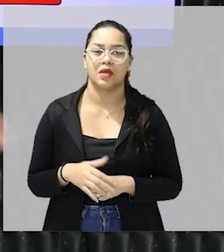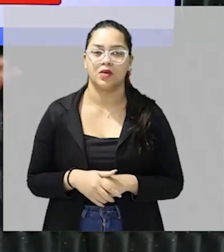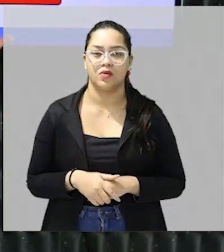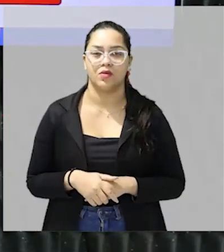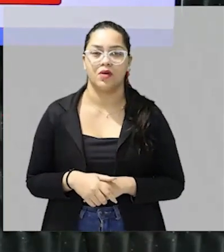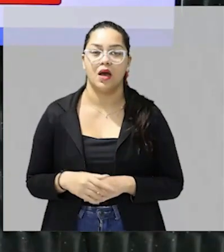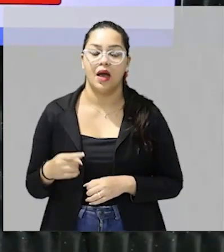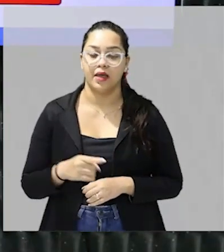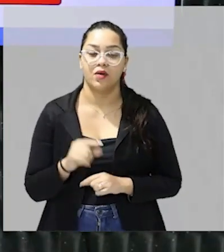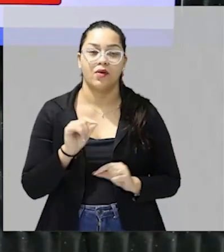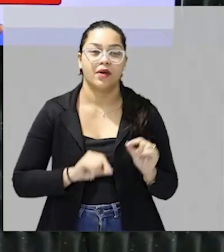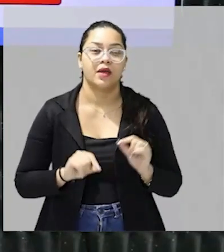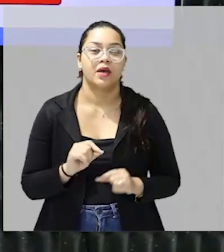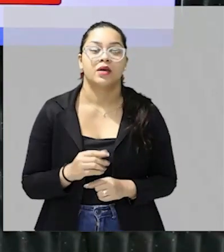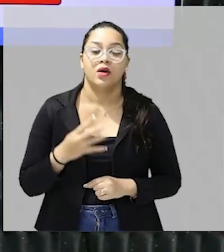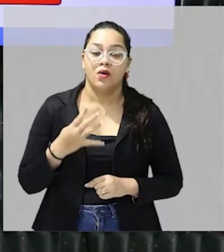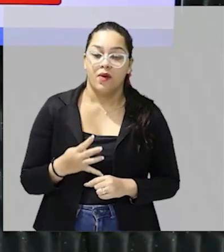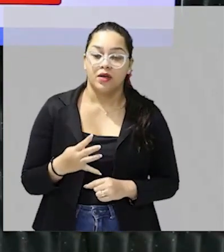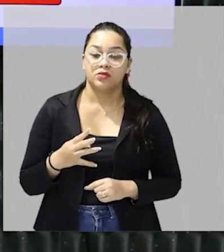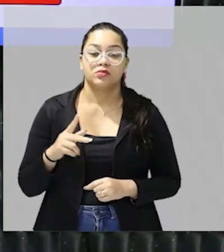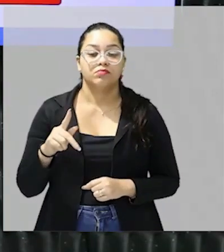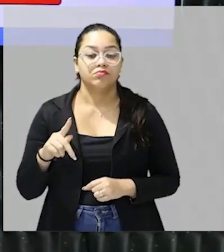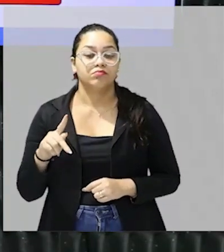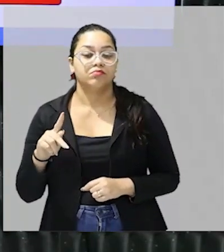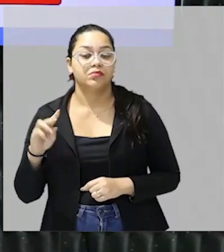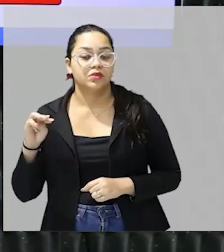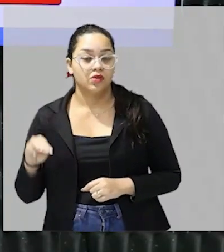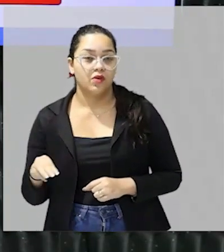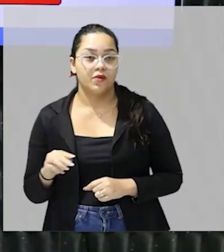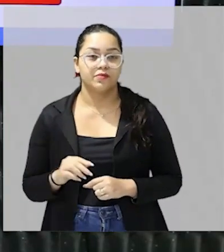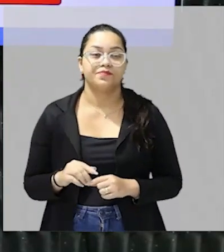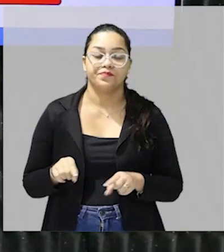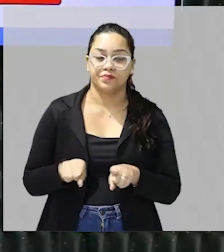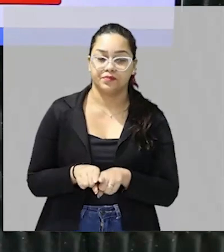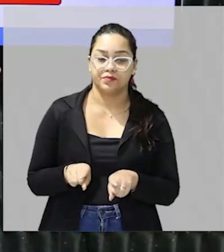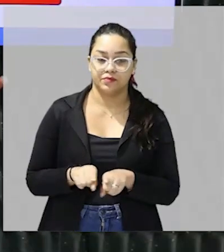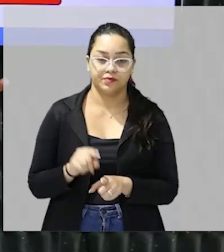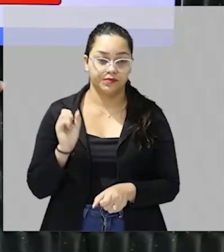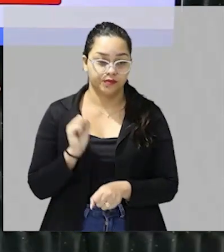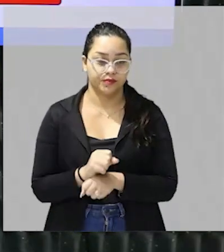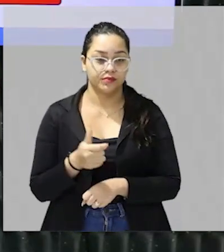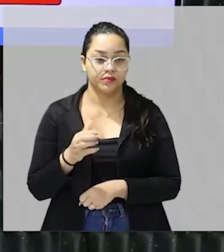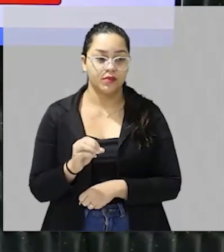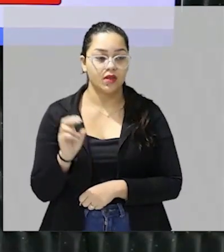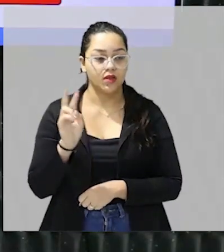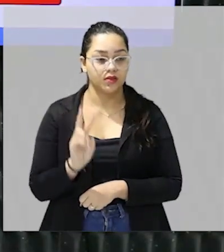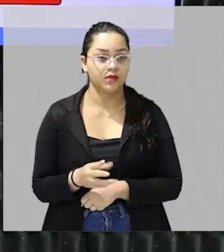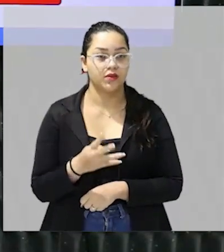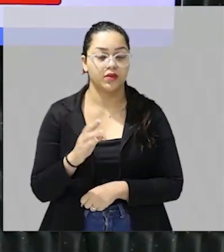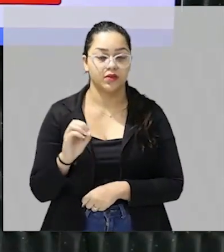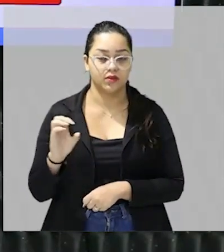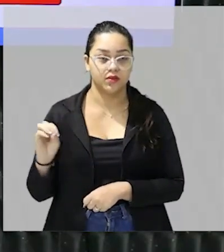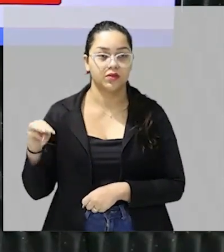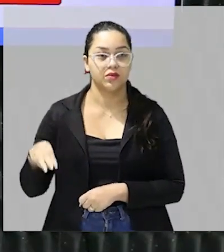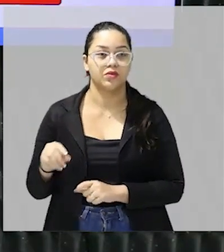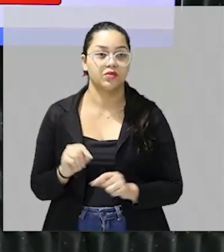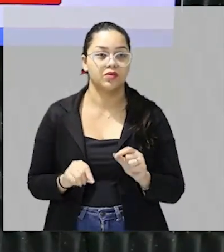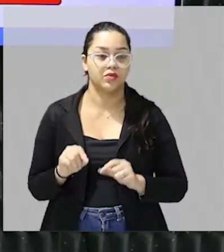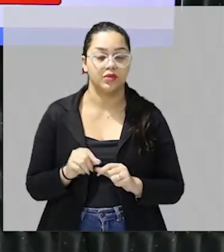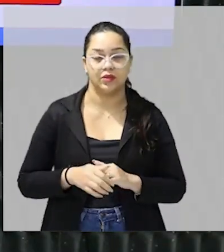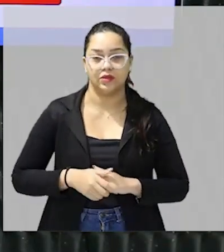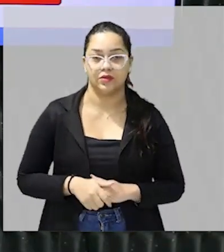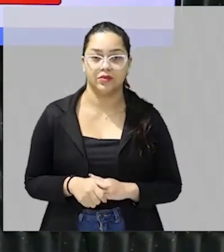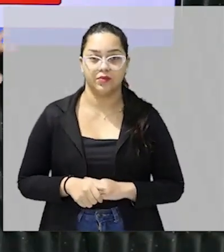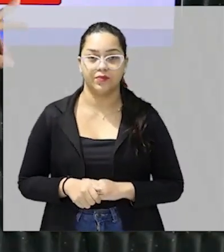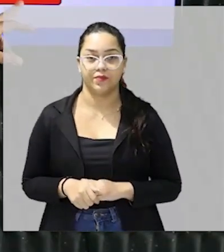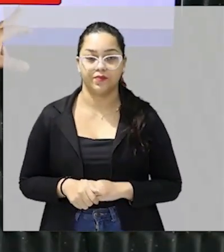6,5. Aqui ele vai correr 4 km. No seriado, intervalado, 10 vezes 400 metros, 10 vezes uma pista de